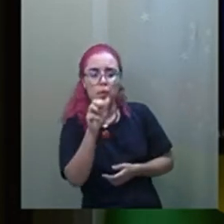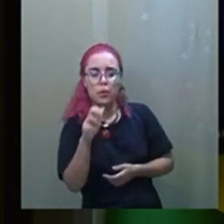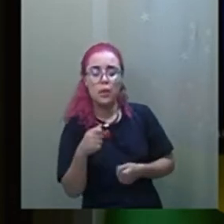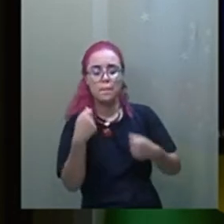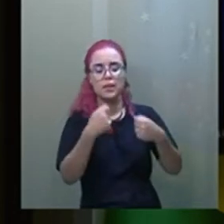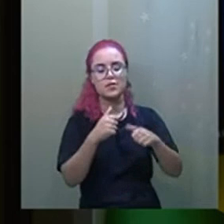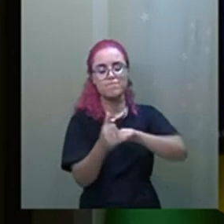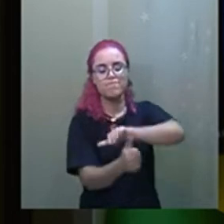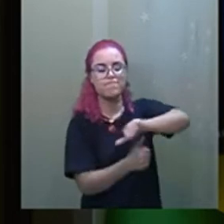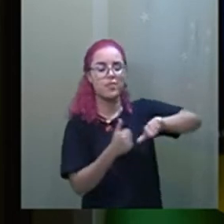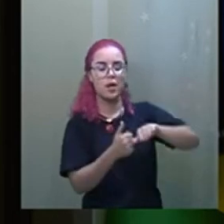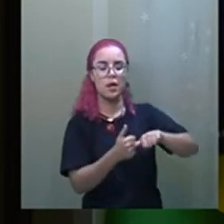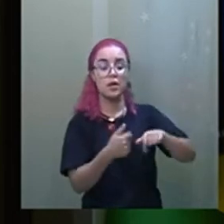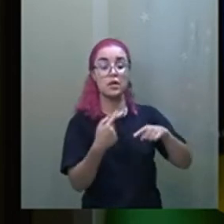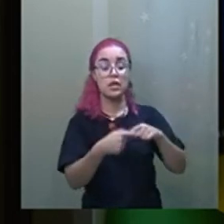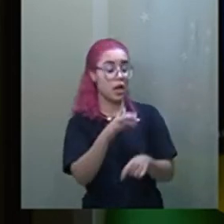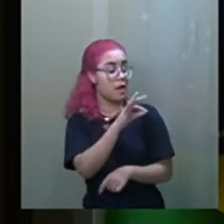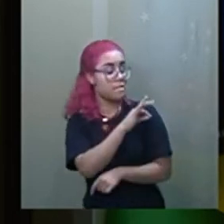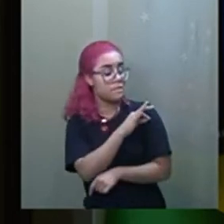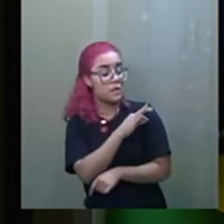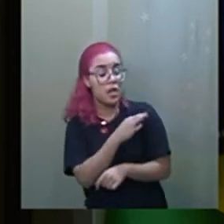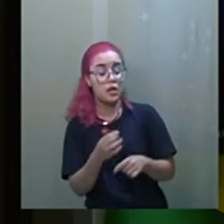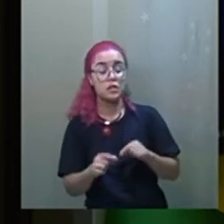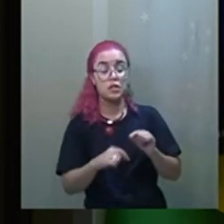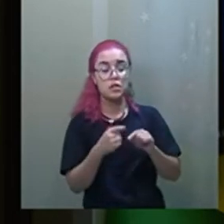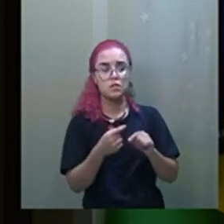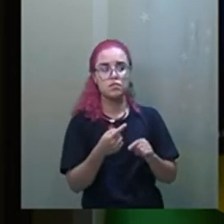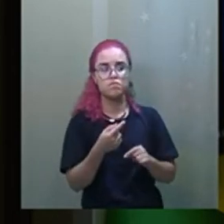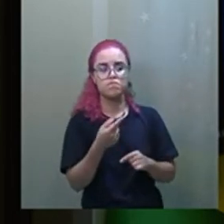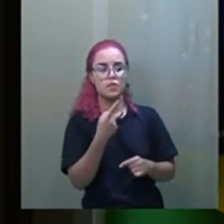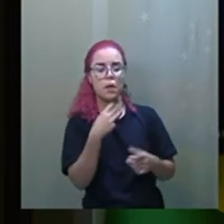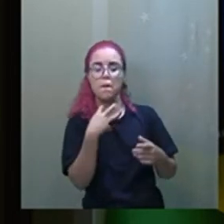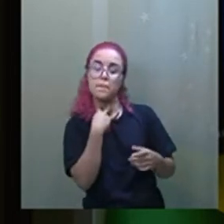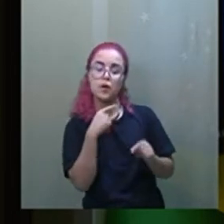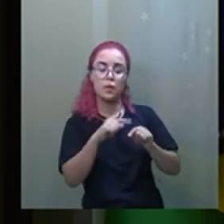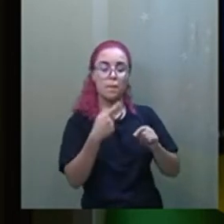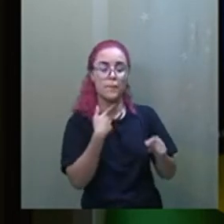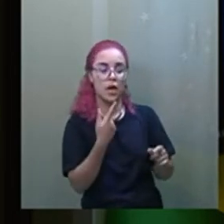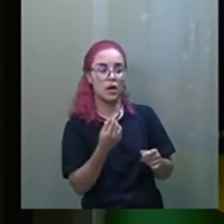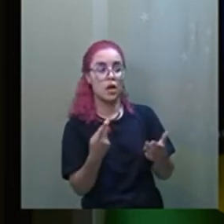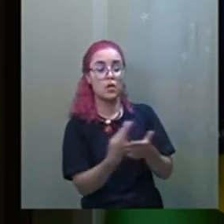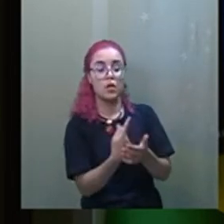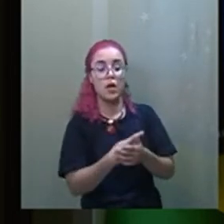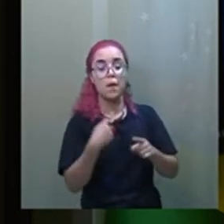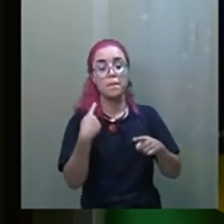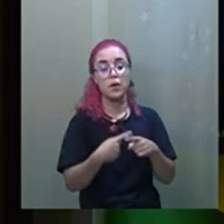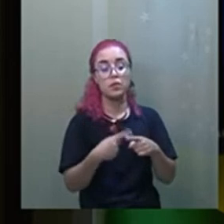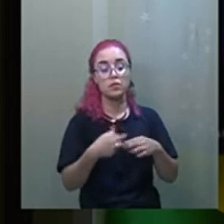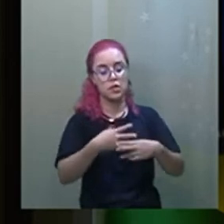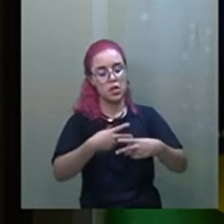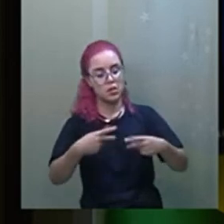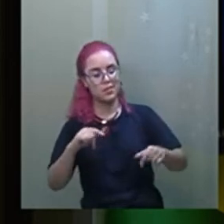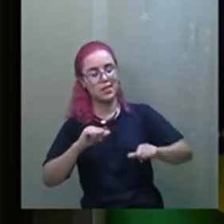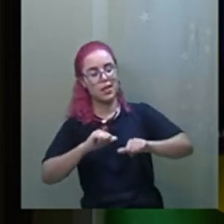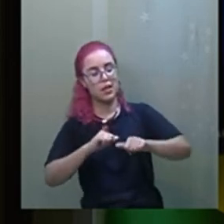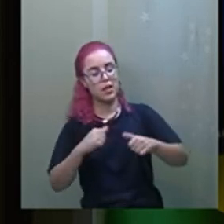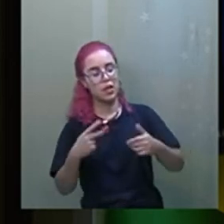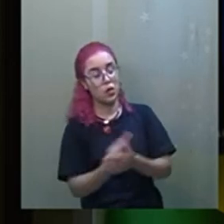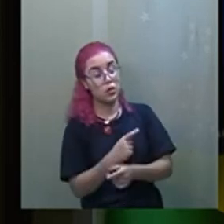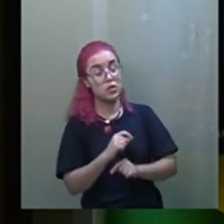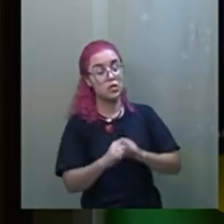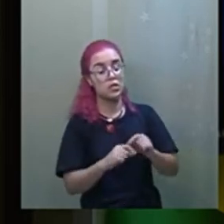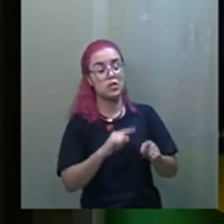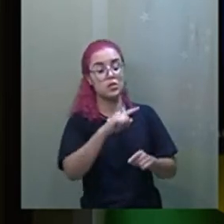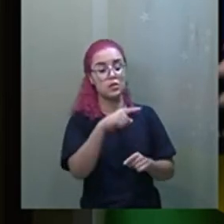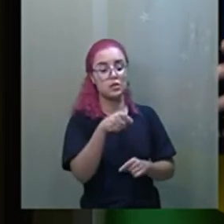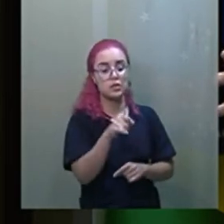deixou de ser recomendada em função de seus efeitos colaterais. Existem casos de pessoas que, sem serem